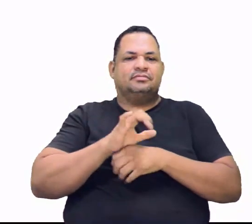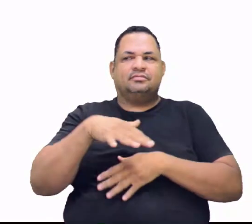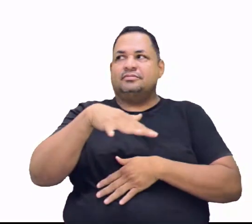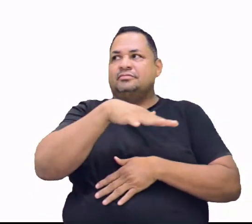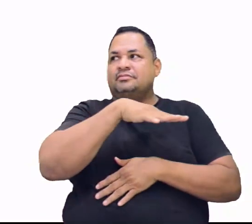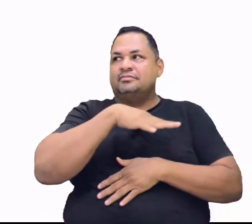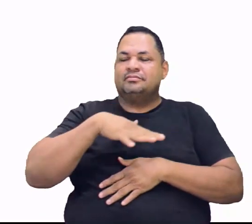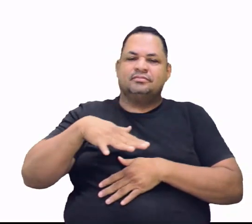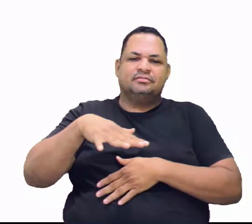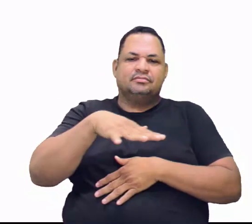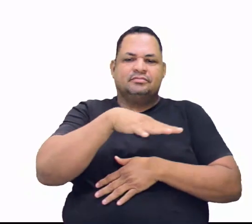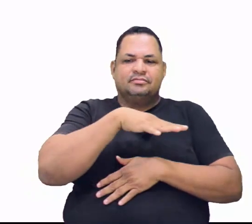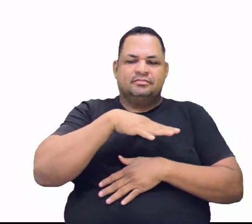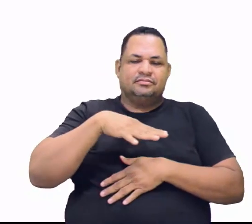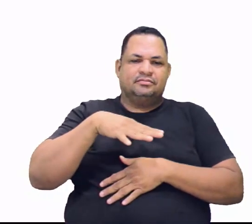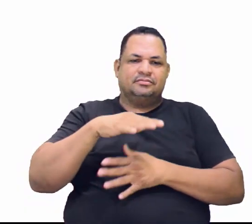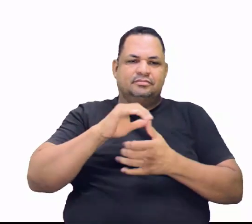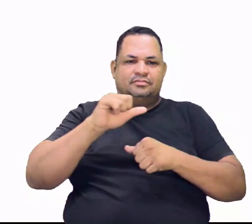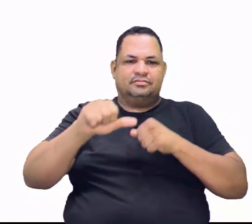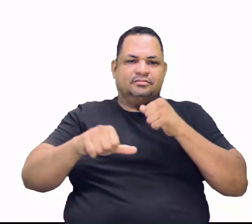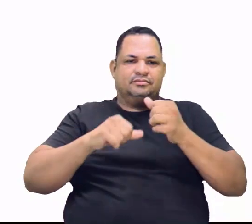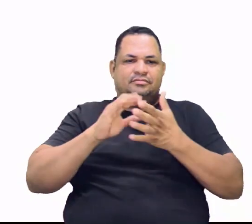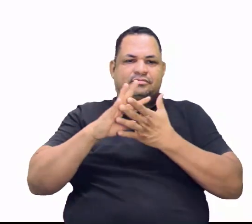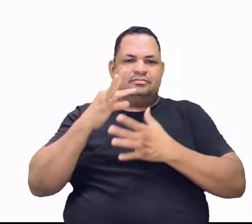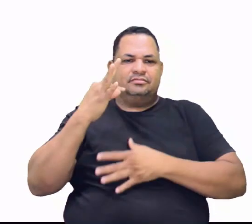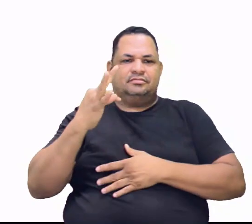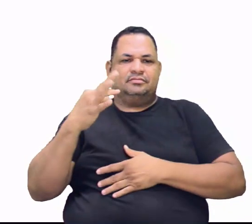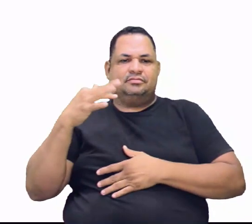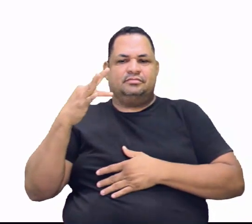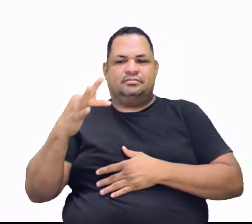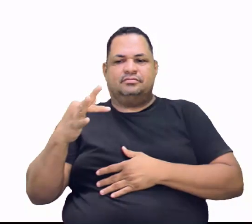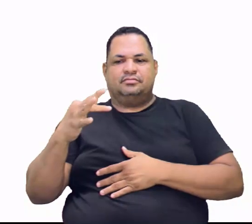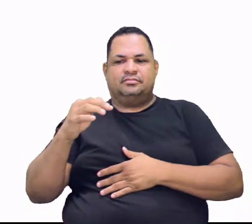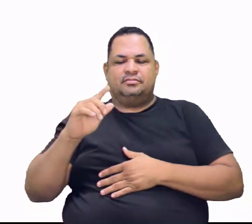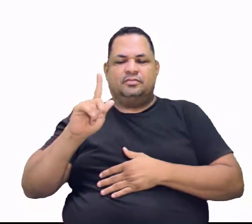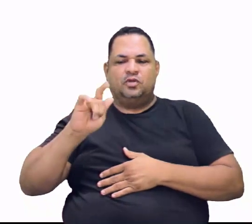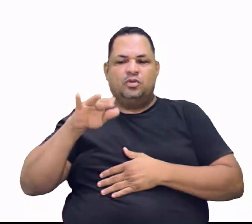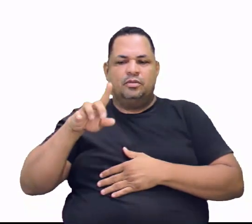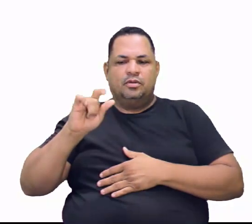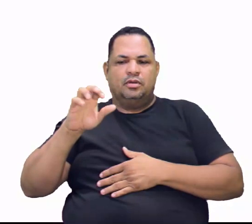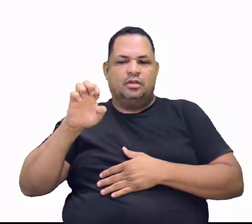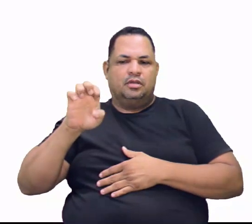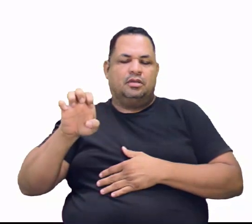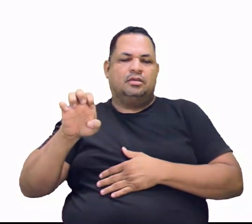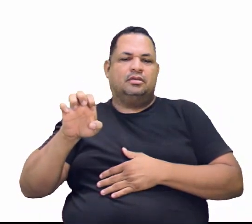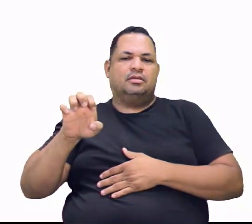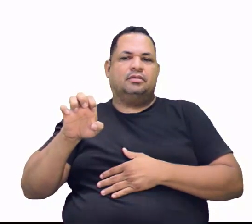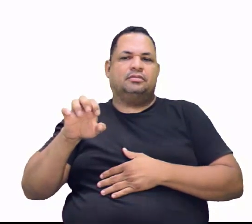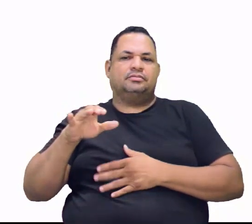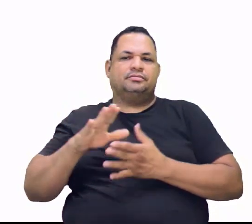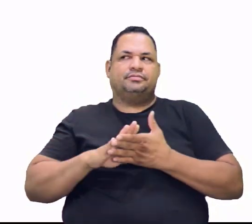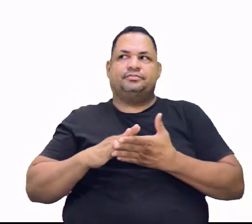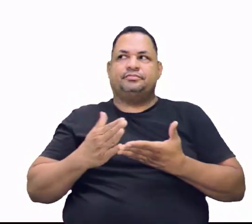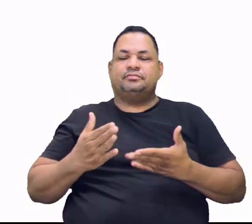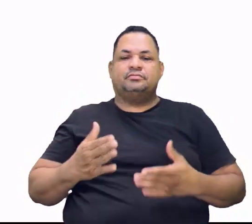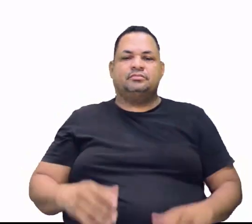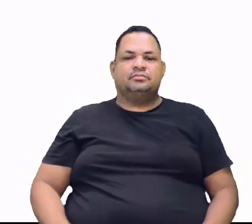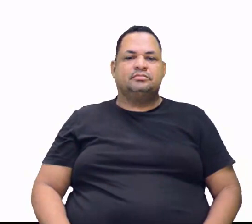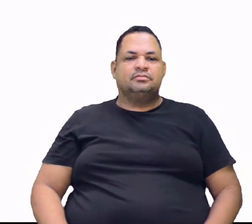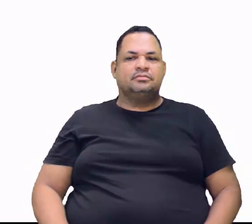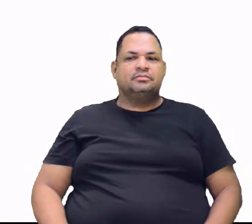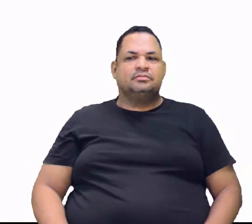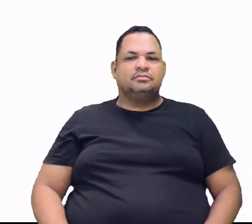região só ganhou com isso, né? Porque se transforma em território federal do Guaporé. Vamos passar